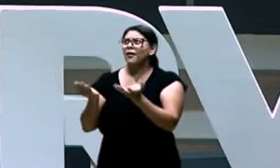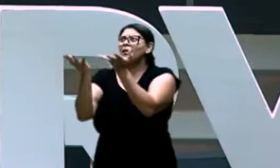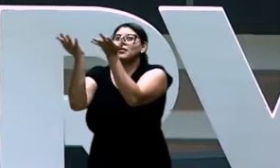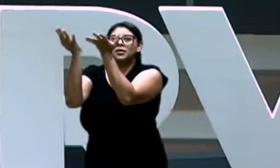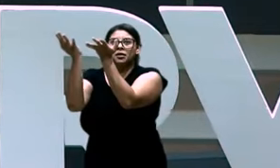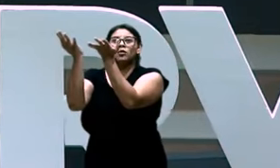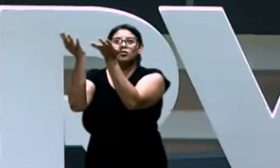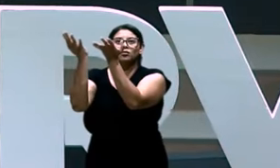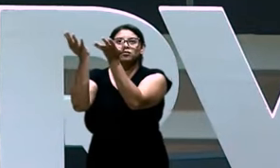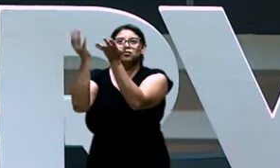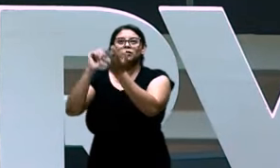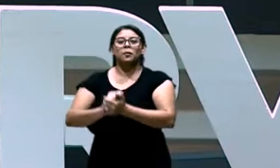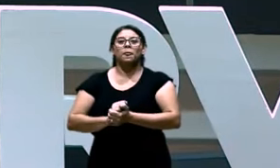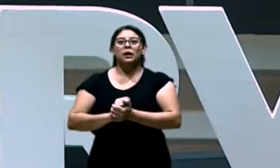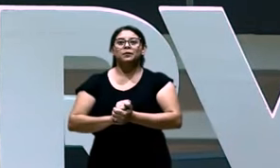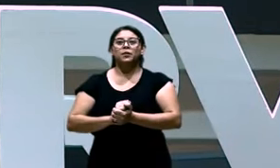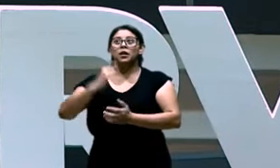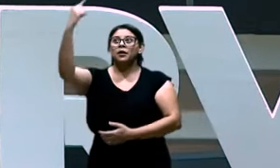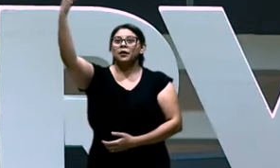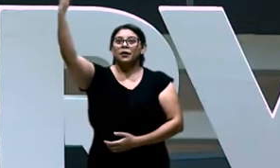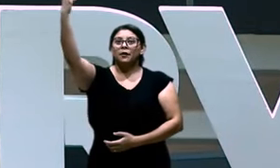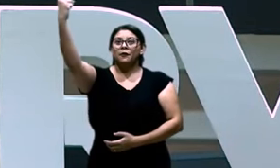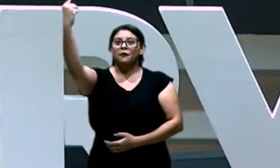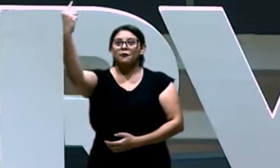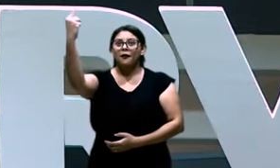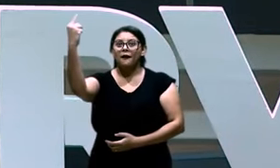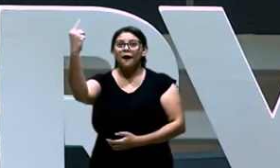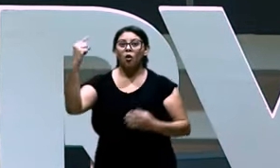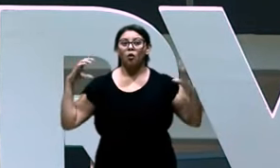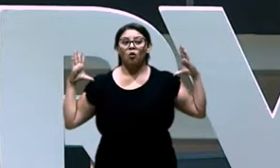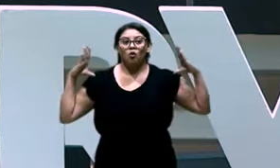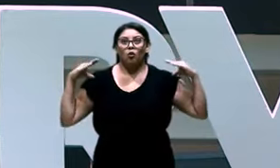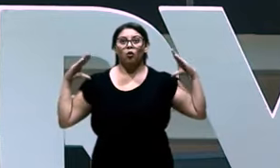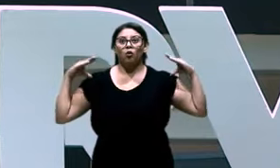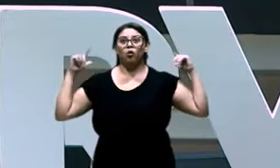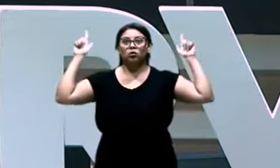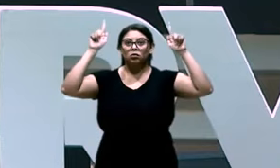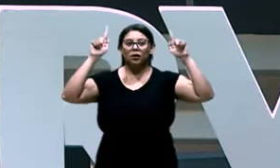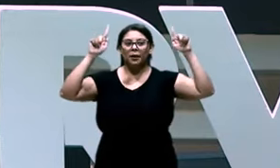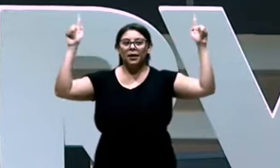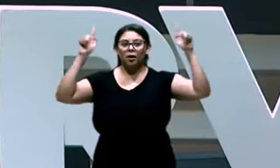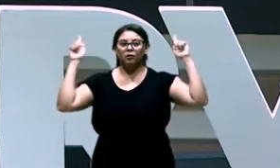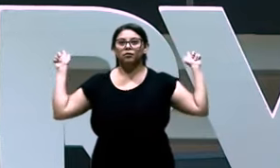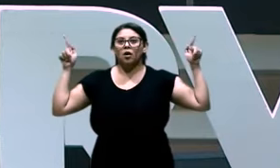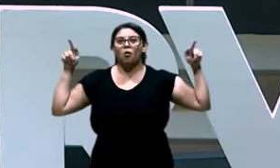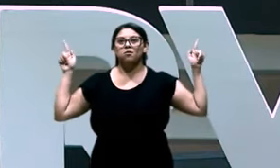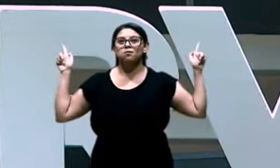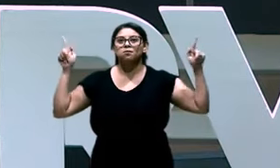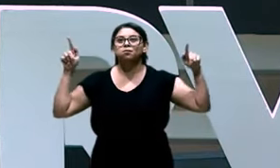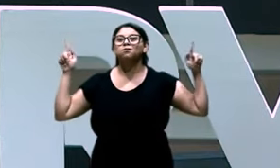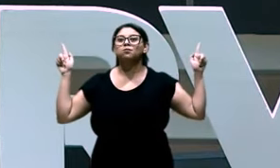altar do incenso e o candeeiro, e Gabriel olha para Zacarias e diz: Zacarias, enche o pulmão de ar por